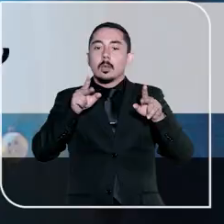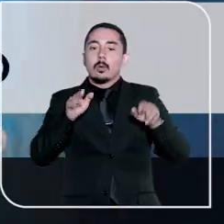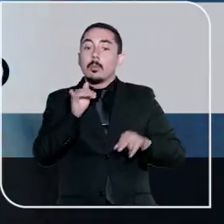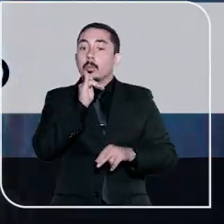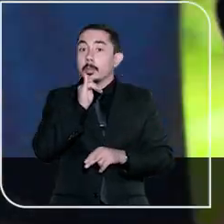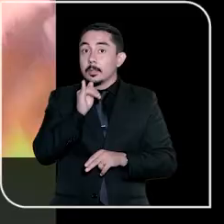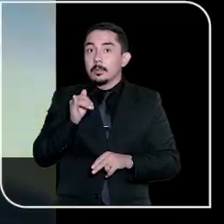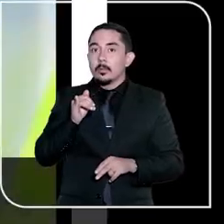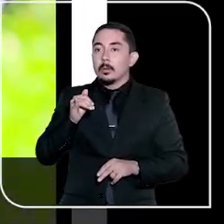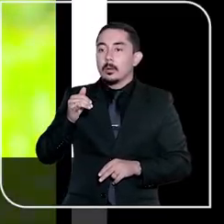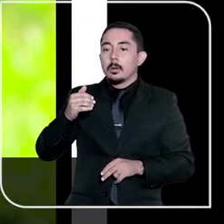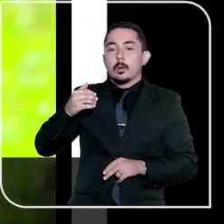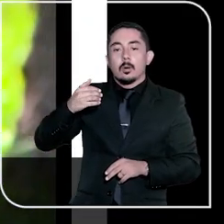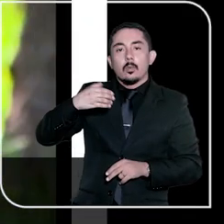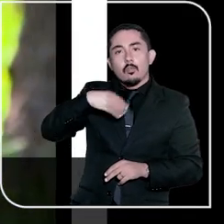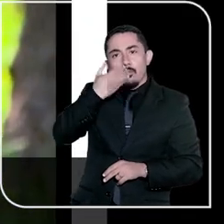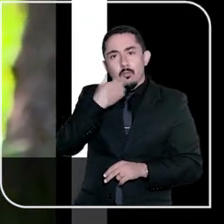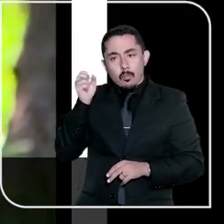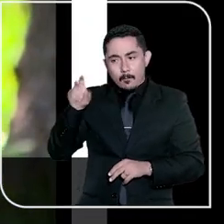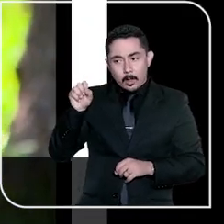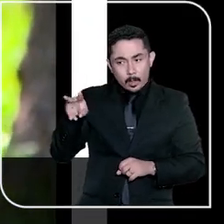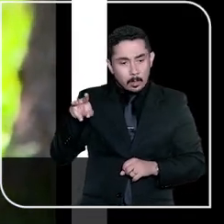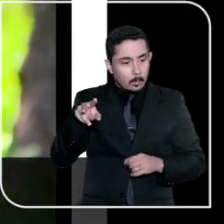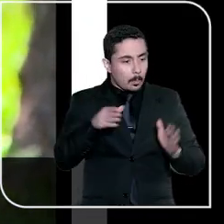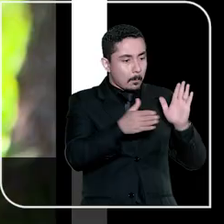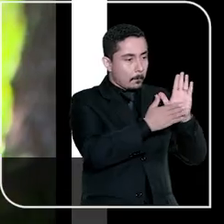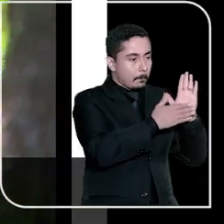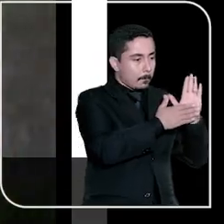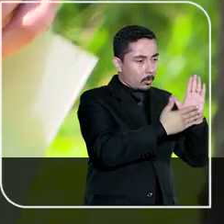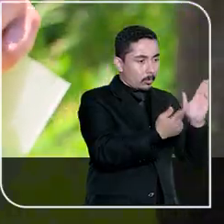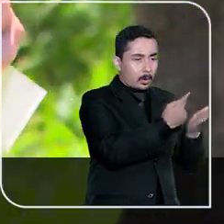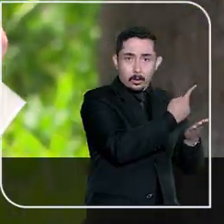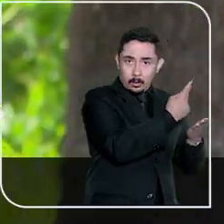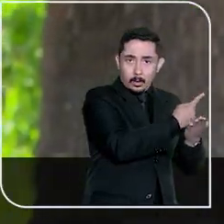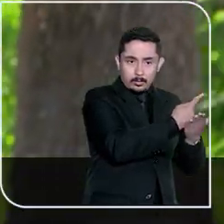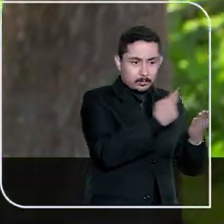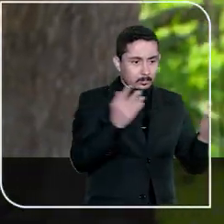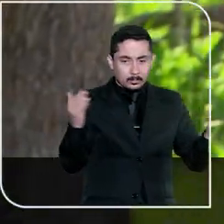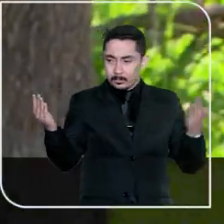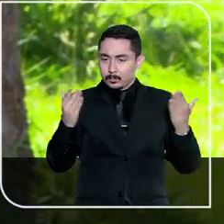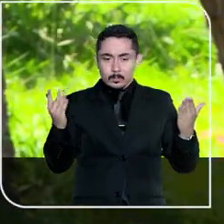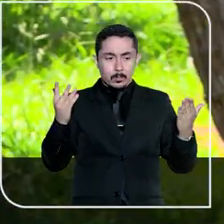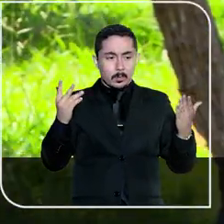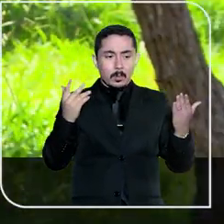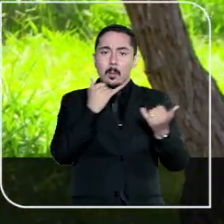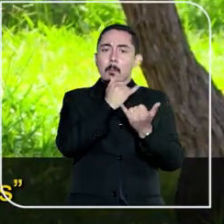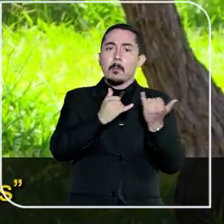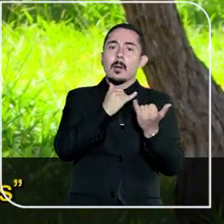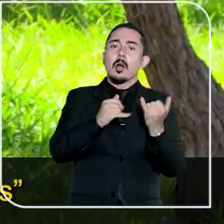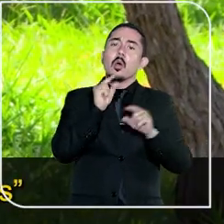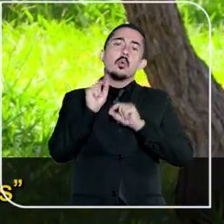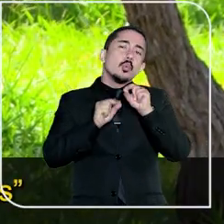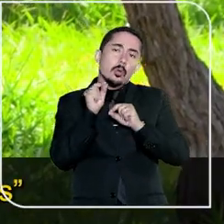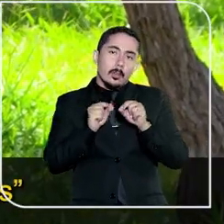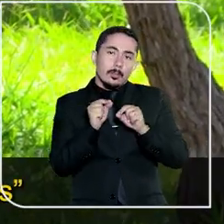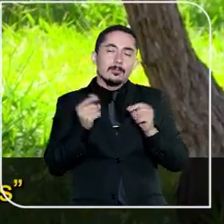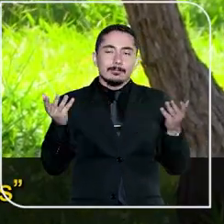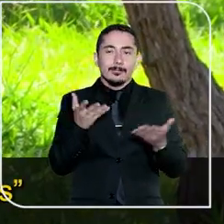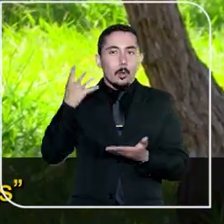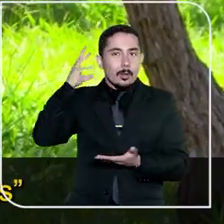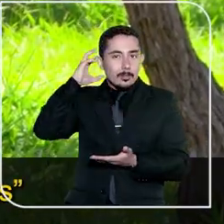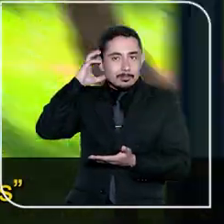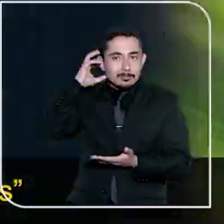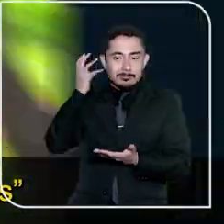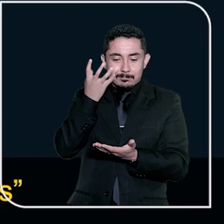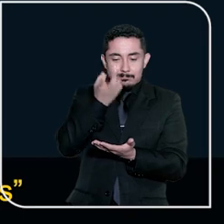envenenado uma prova obtida de forma ilegal o que essas duas coisas tem em comum é o que vamos descobrir no